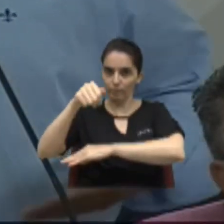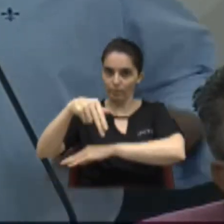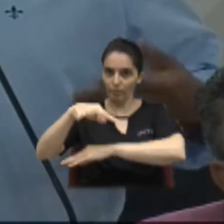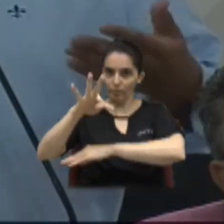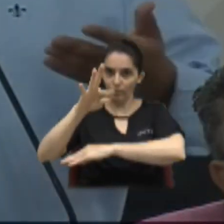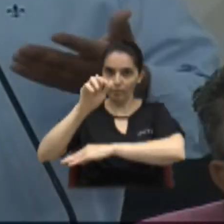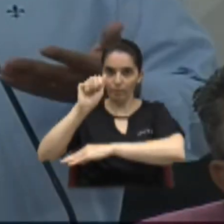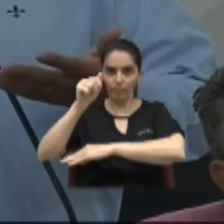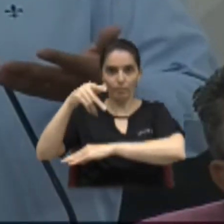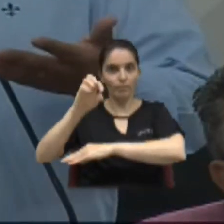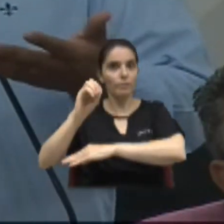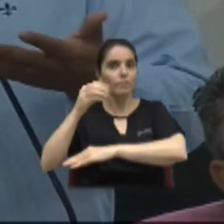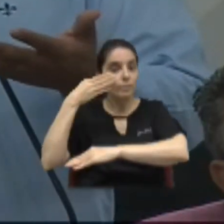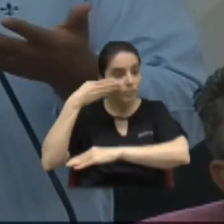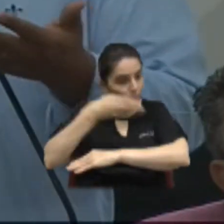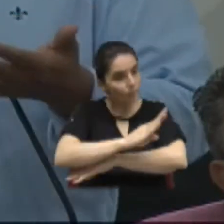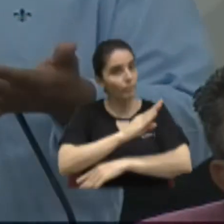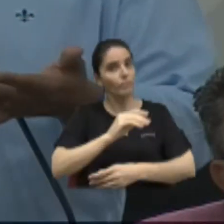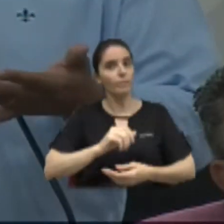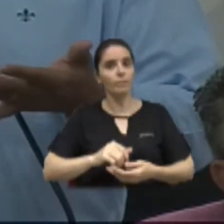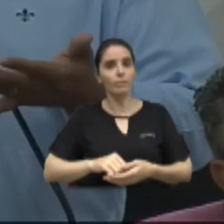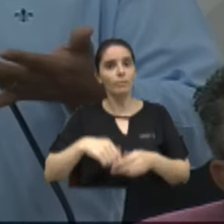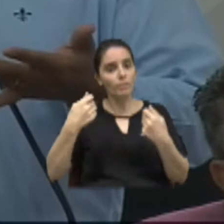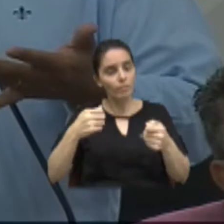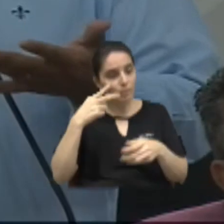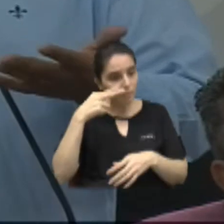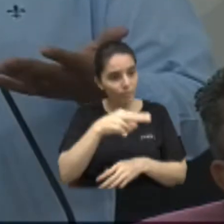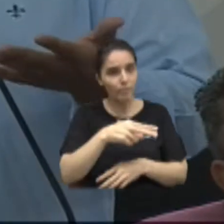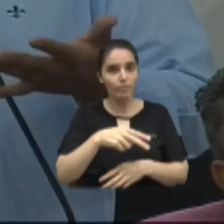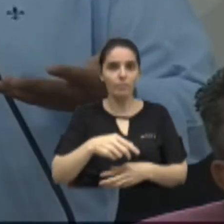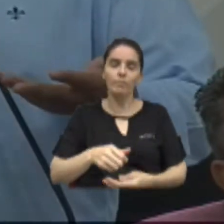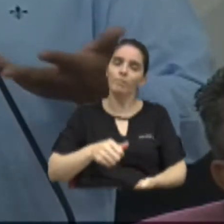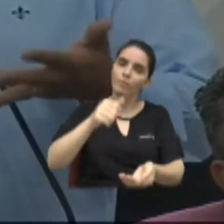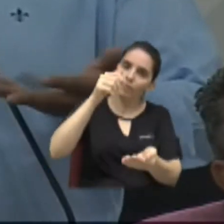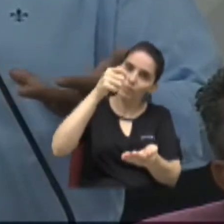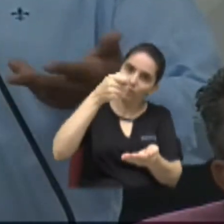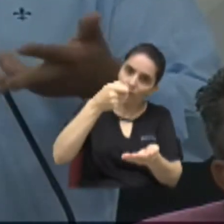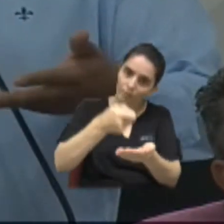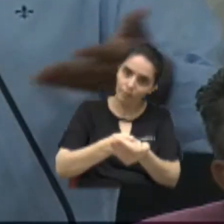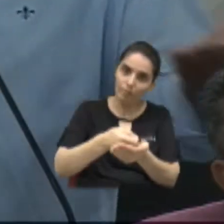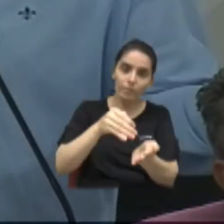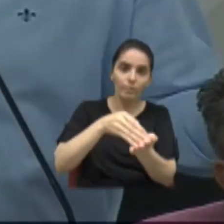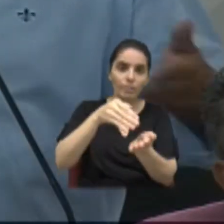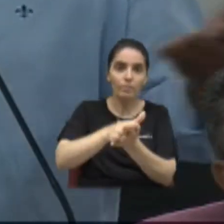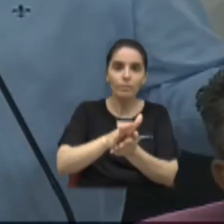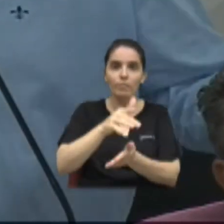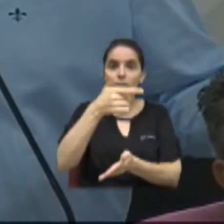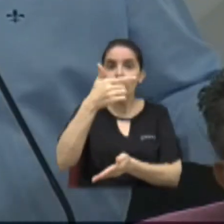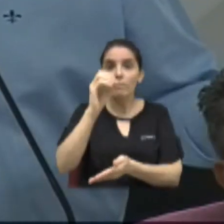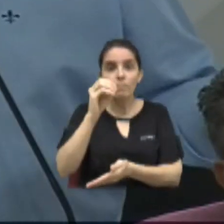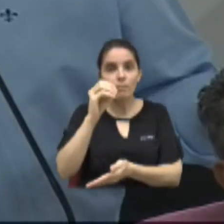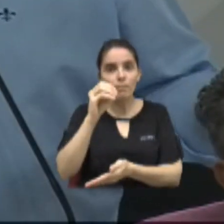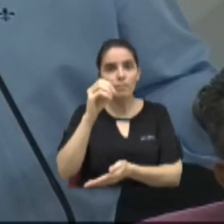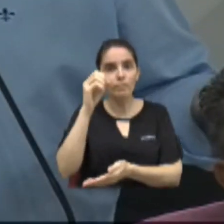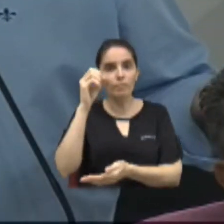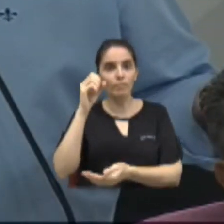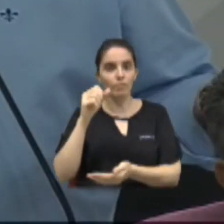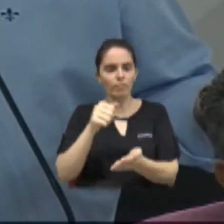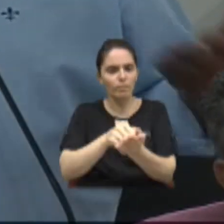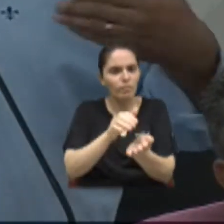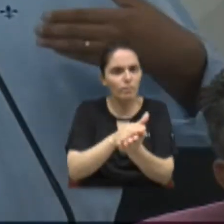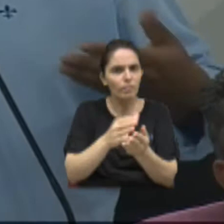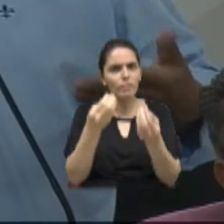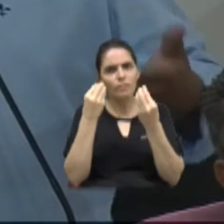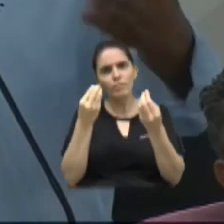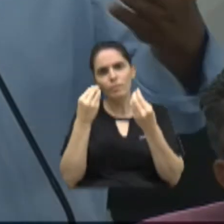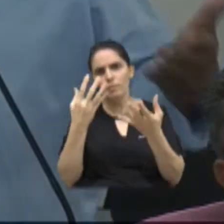não. Infelizmente, vai ter que pagar a multa, quem tomou 8, 12, 10, sem uma averiguação, sem nada.